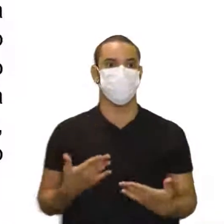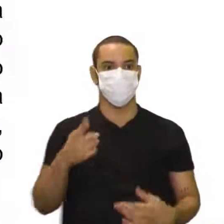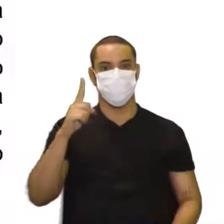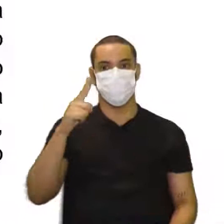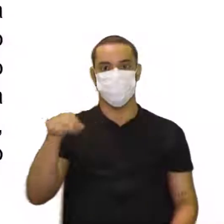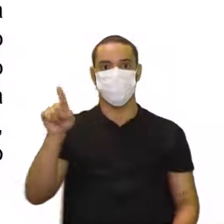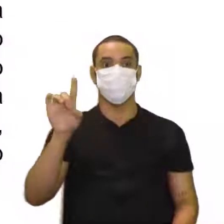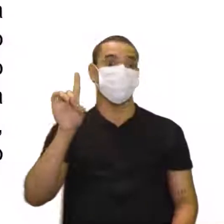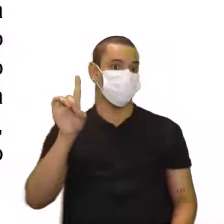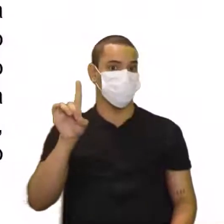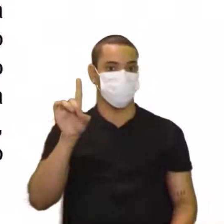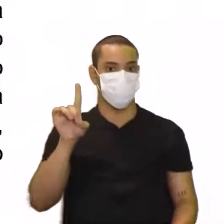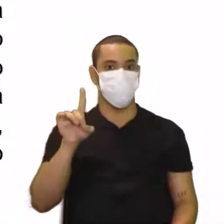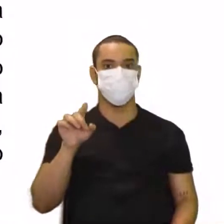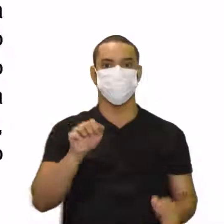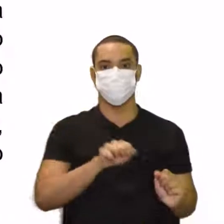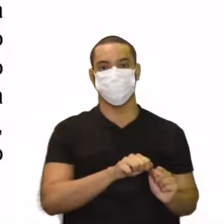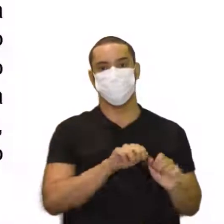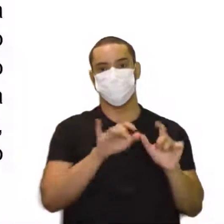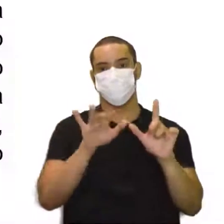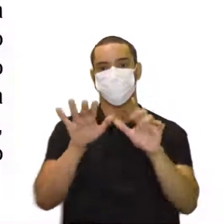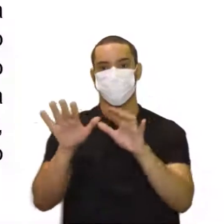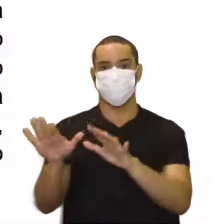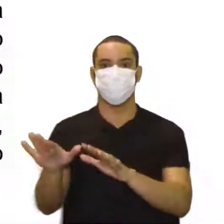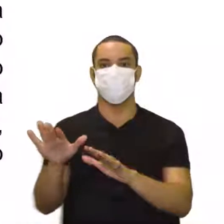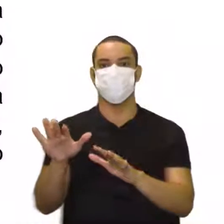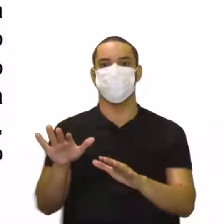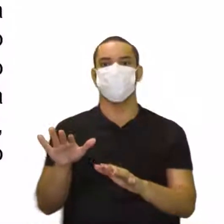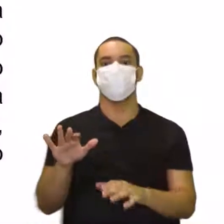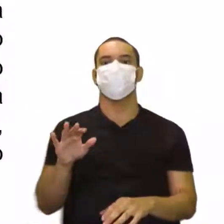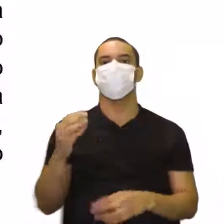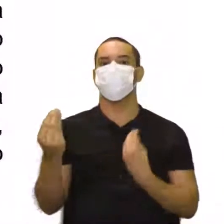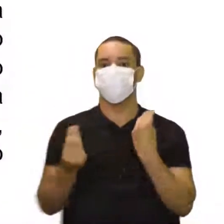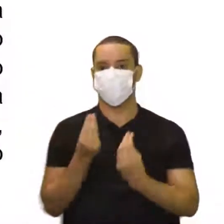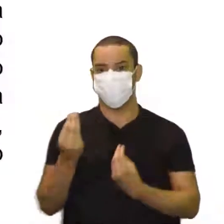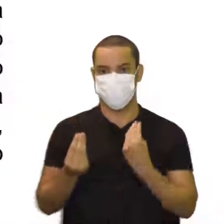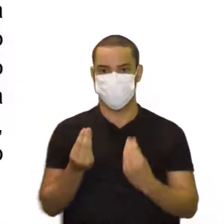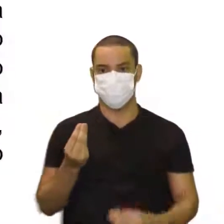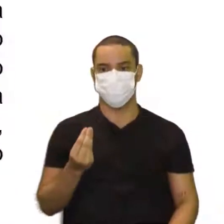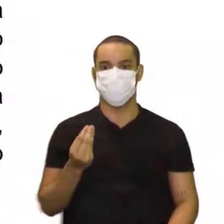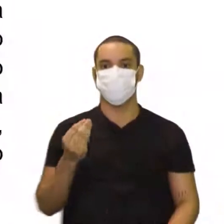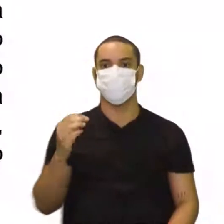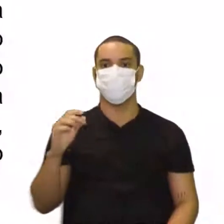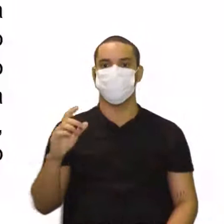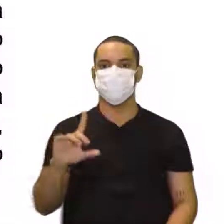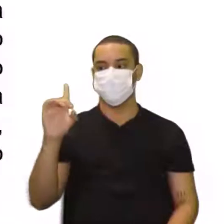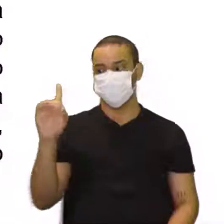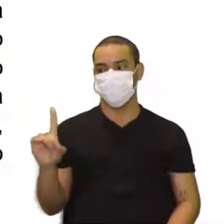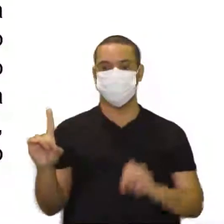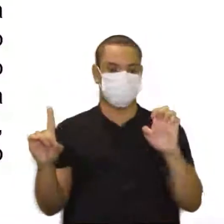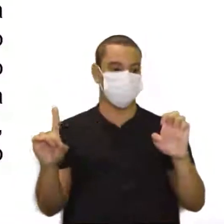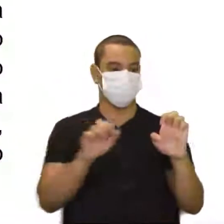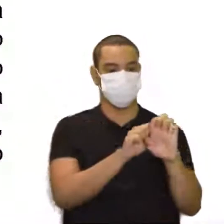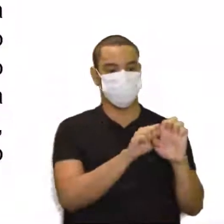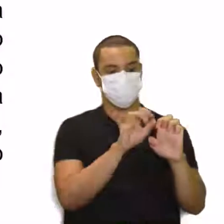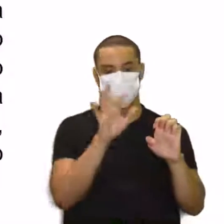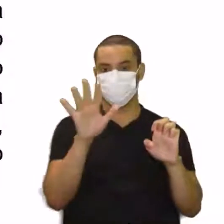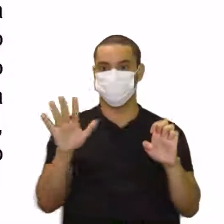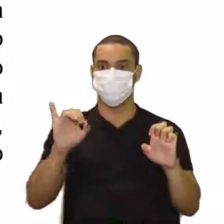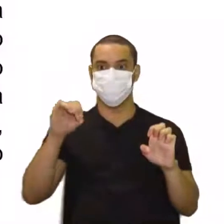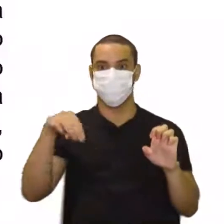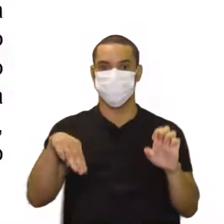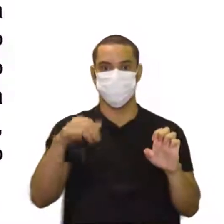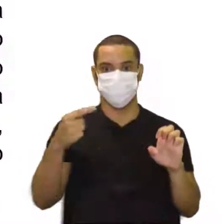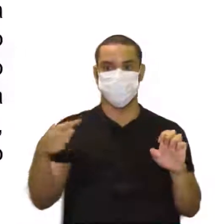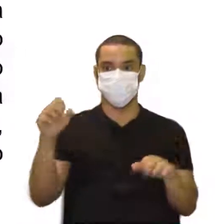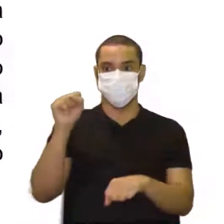D, movendo-se a espira da esquerda para a direita e mantendo o ímã em repouso com